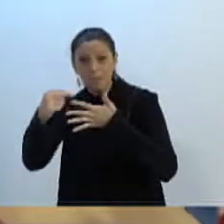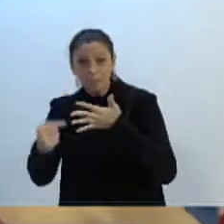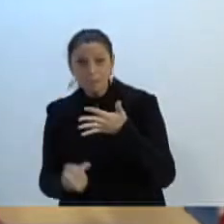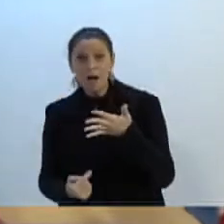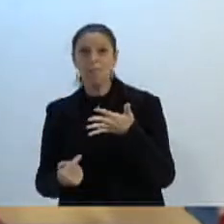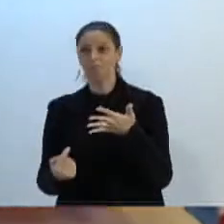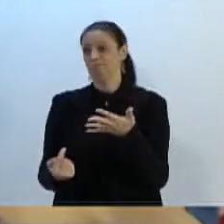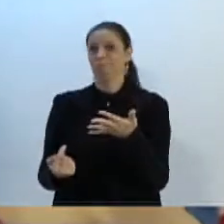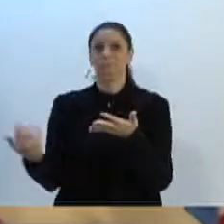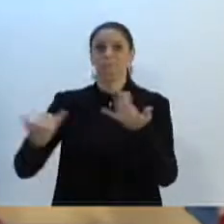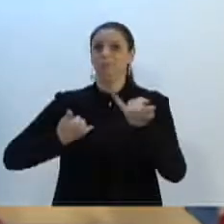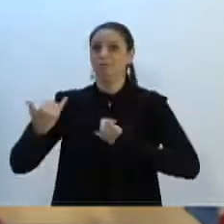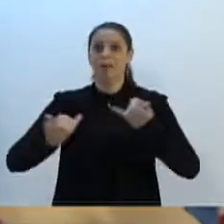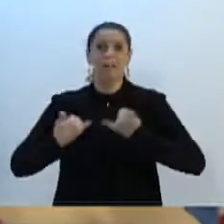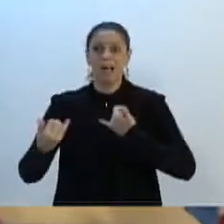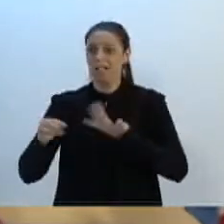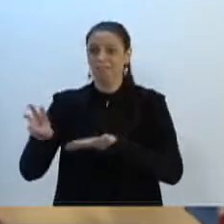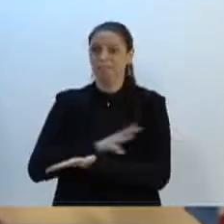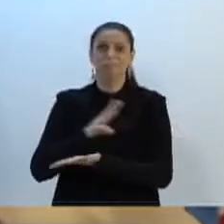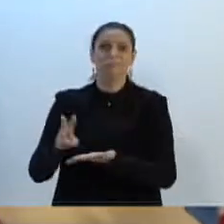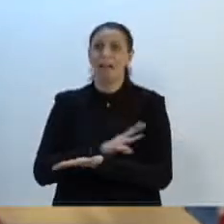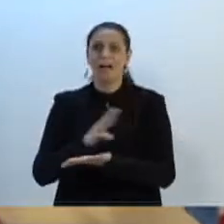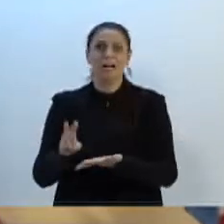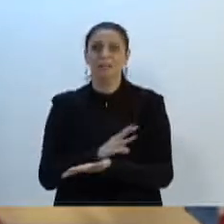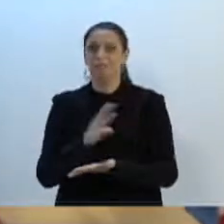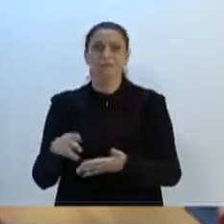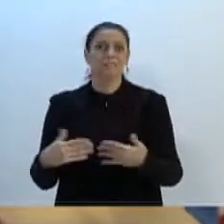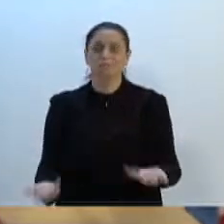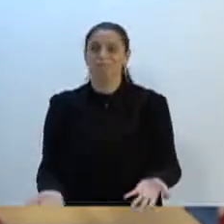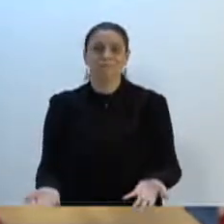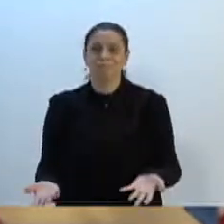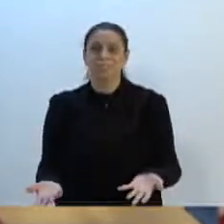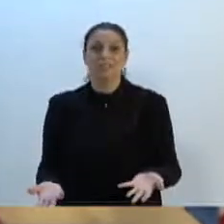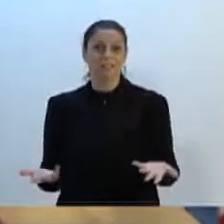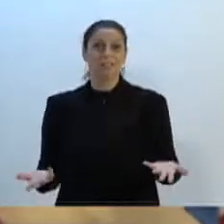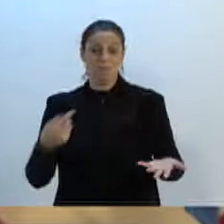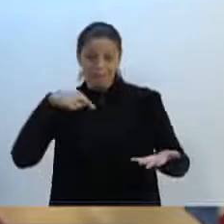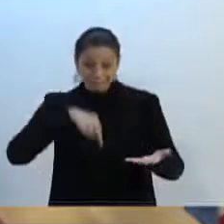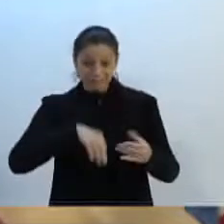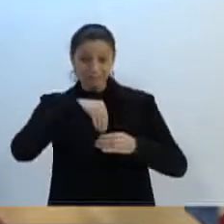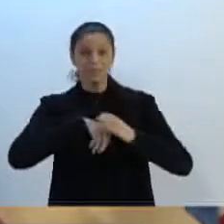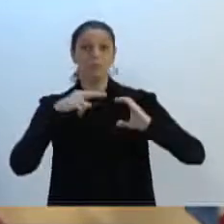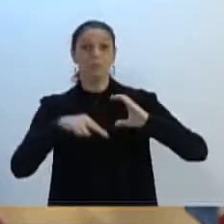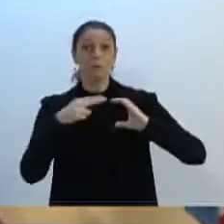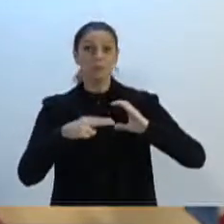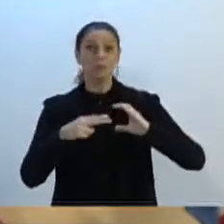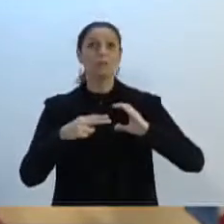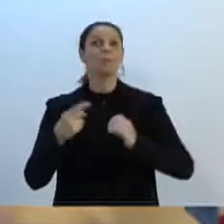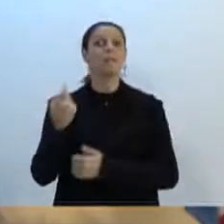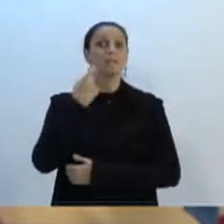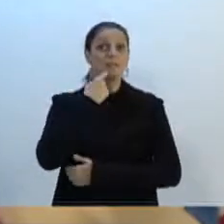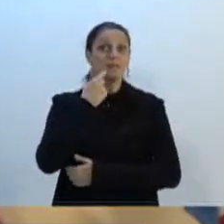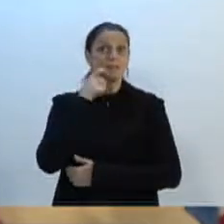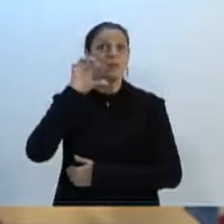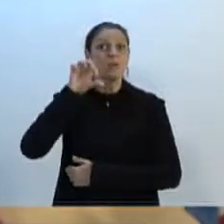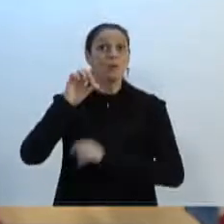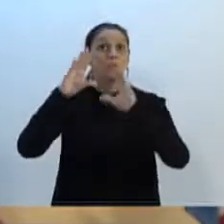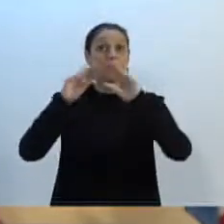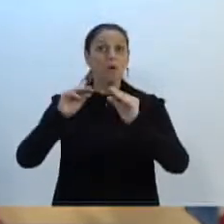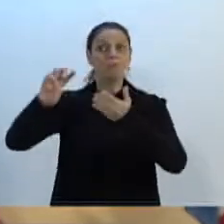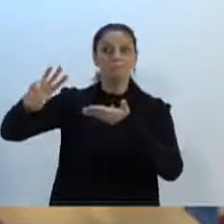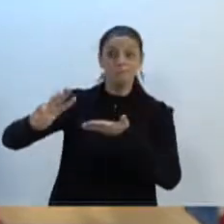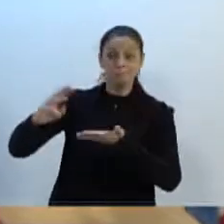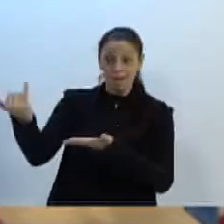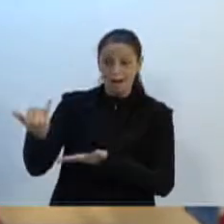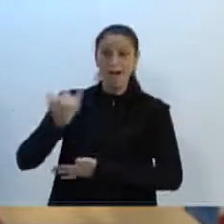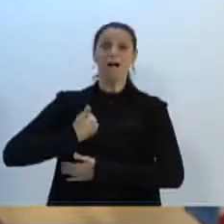de forma separada pelo meu WhatsApp. Nós aqui, enquanto Casa Legislativa, recebemos apenas às 9 horas da noite de sexta-feira essa programação, e a